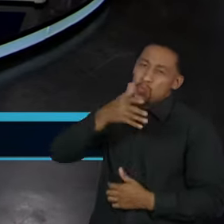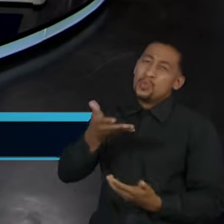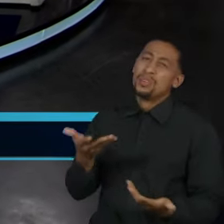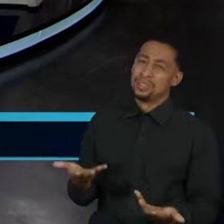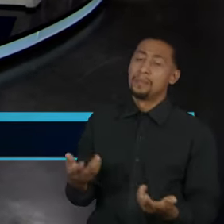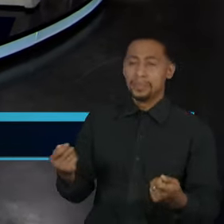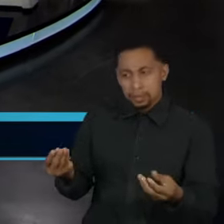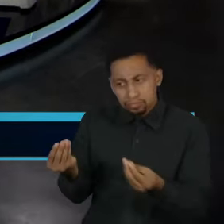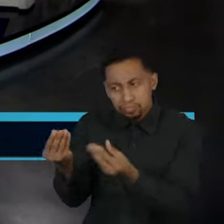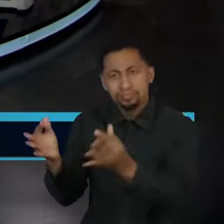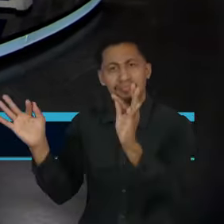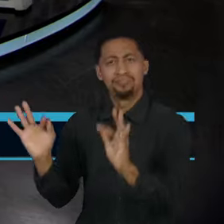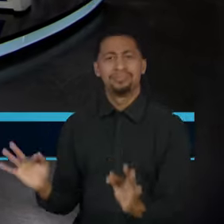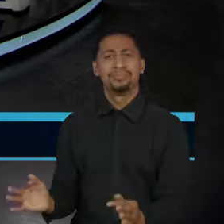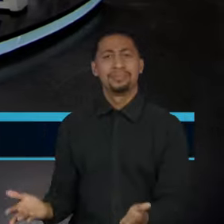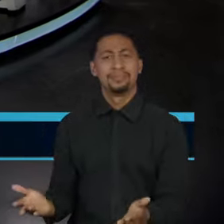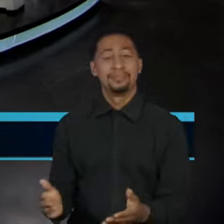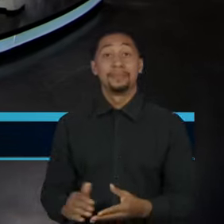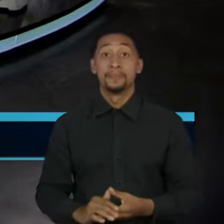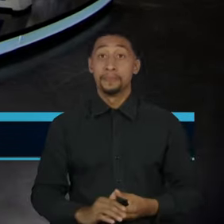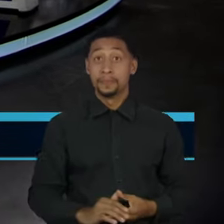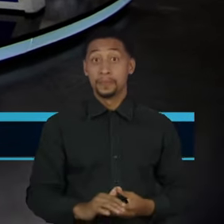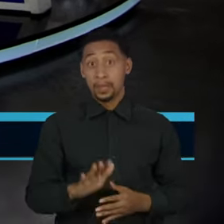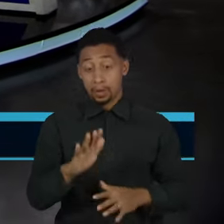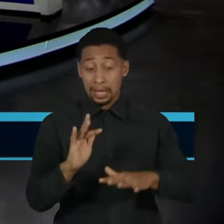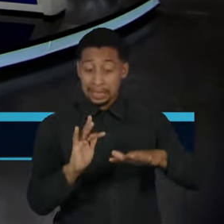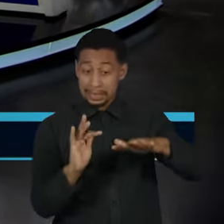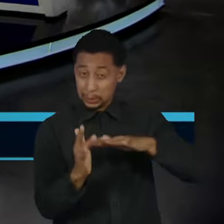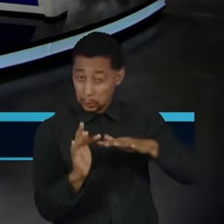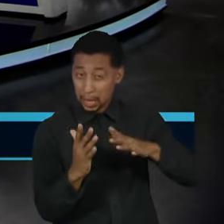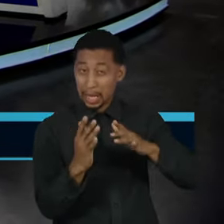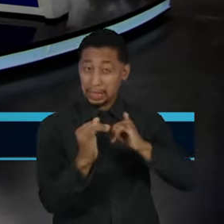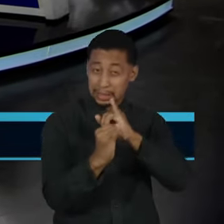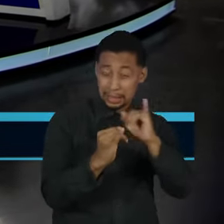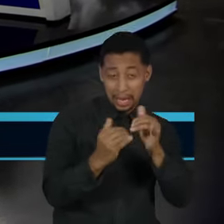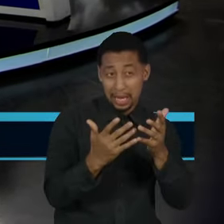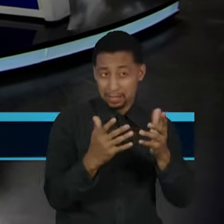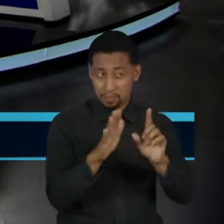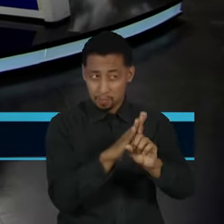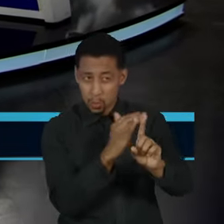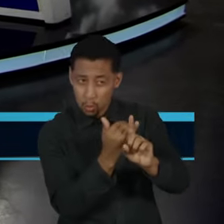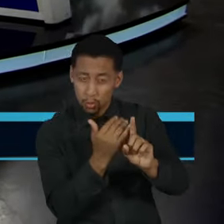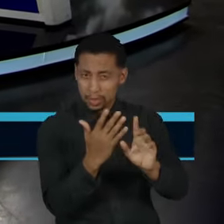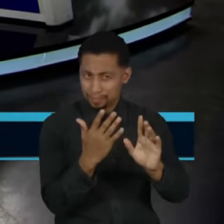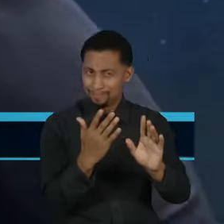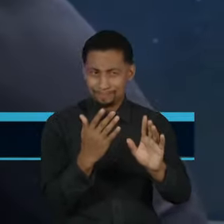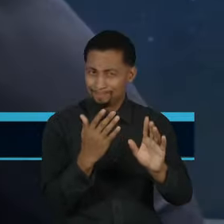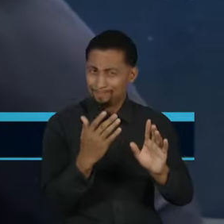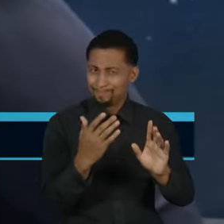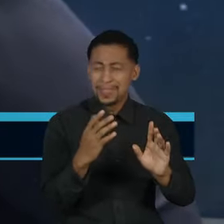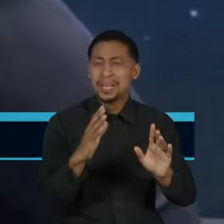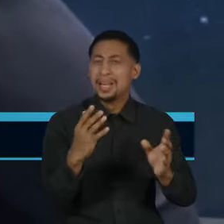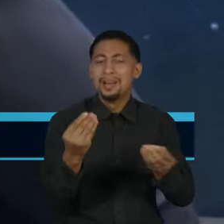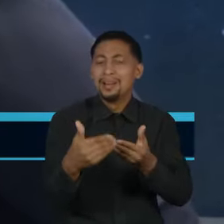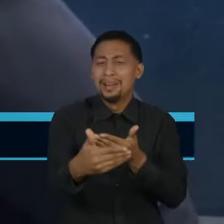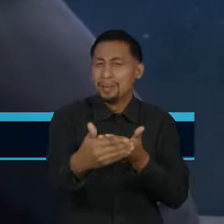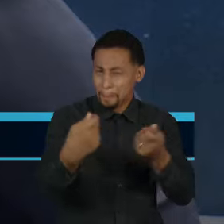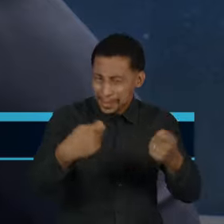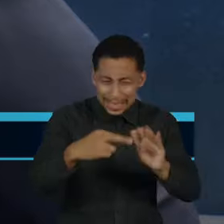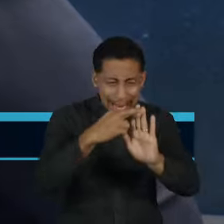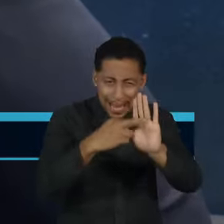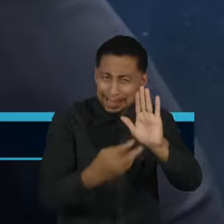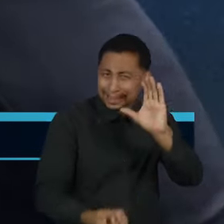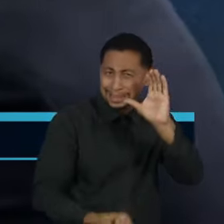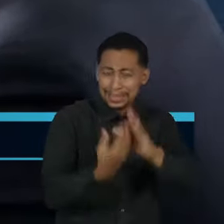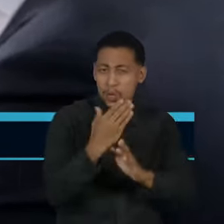Focando o que acontece nas redes, João, esses dados ruins reforçam a necessidade urgente de uma regulação eficaz e mais rígida das